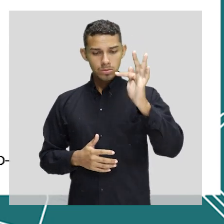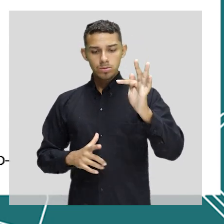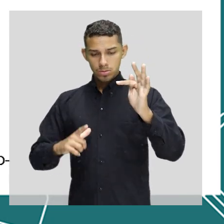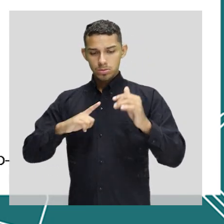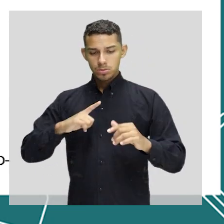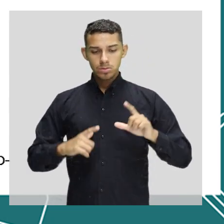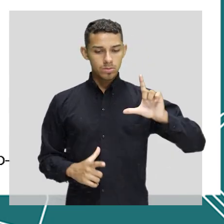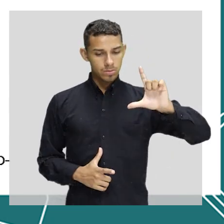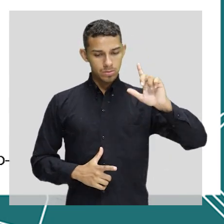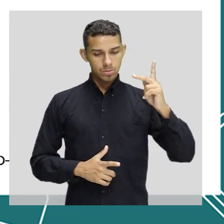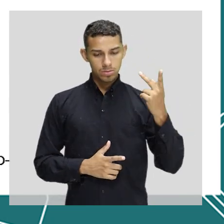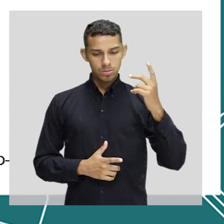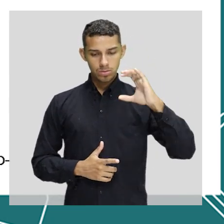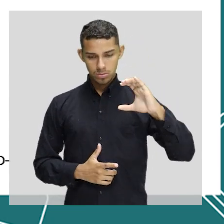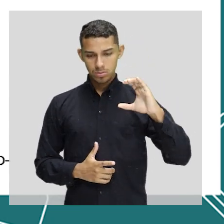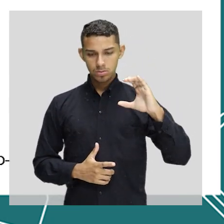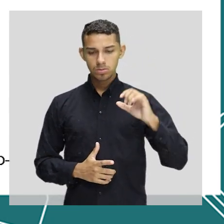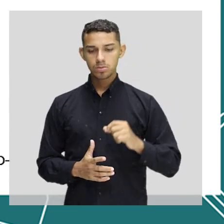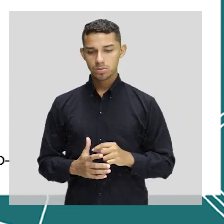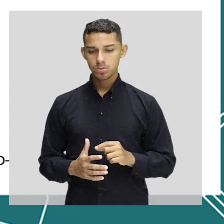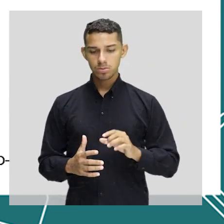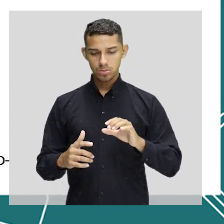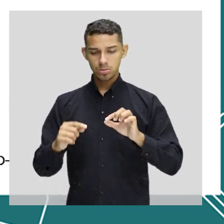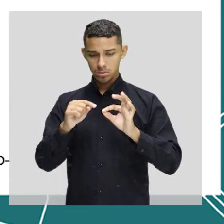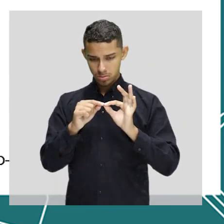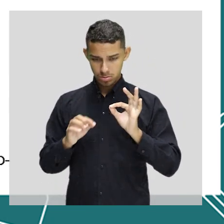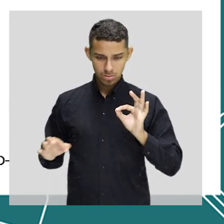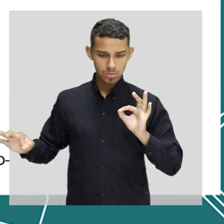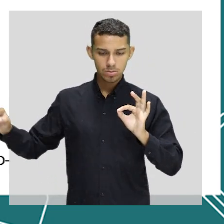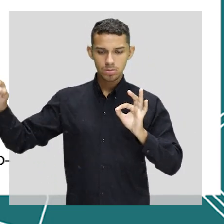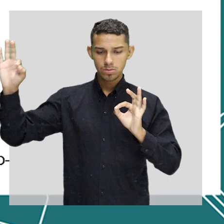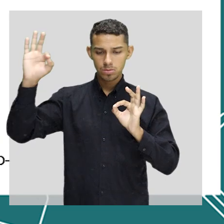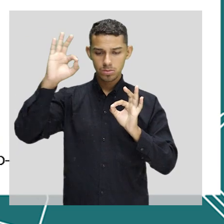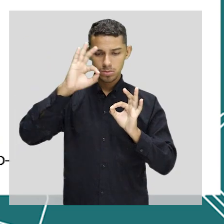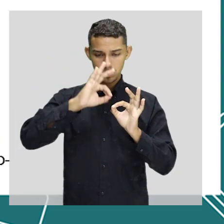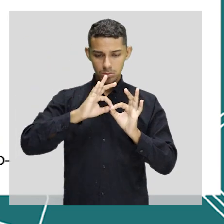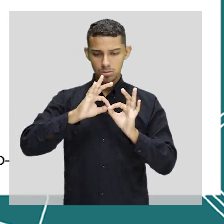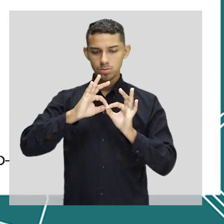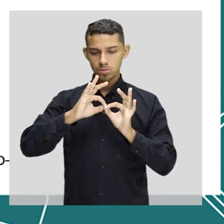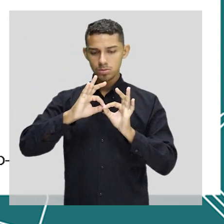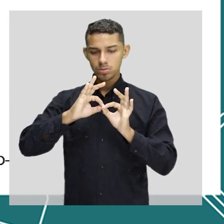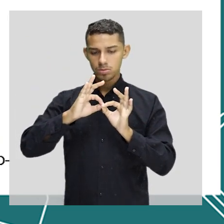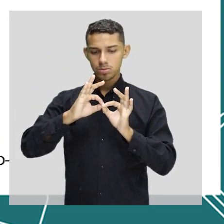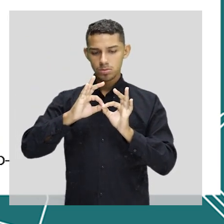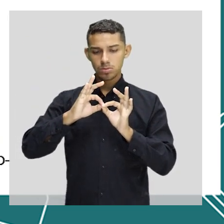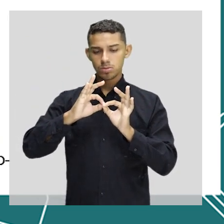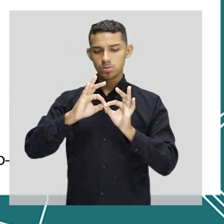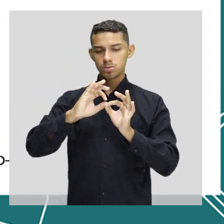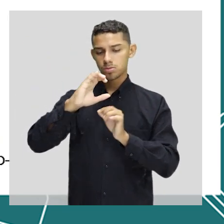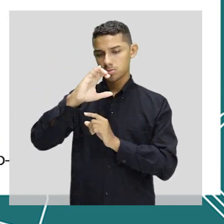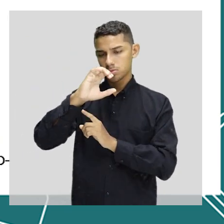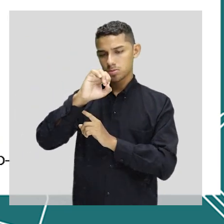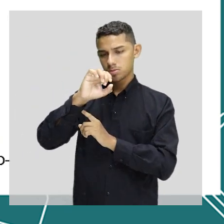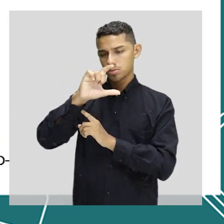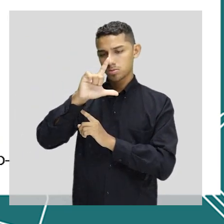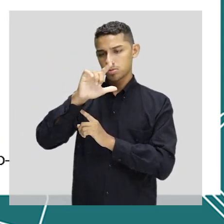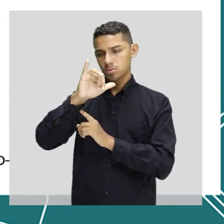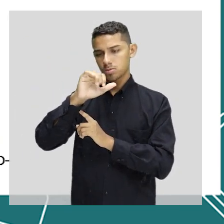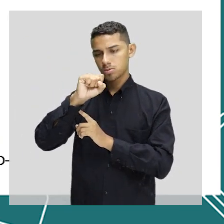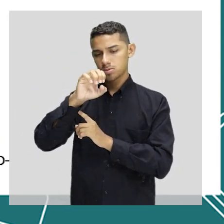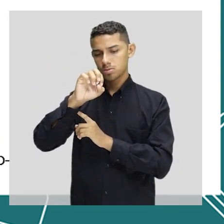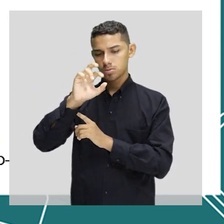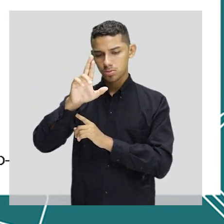aqui, 27 quilômetros, e nós temos o futuro, não é? Colisor circular. Então projeta-se para se